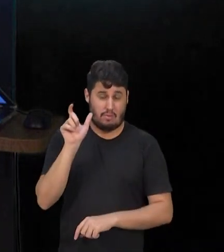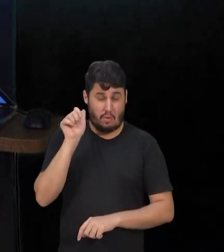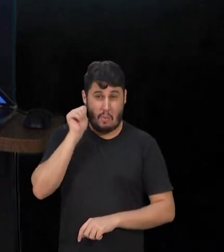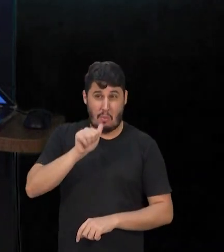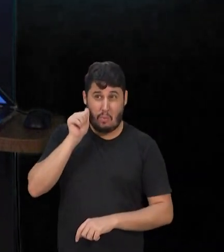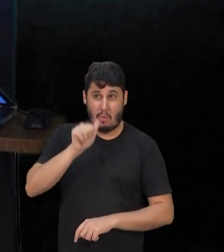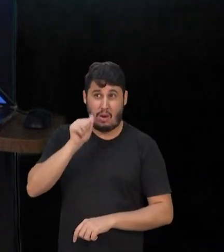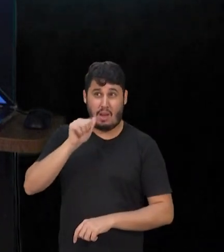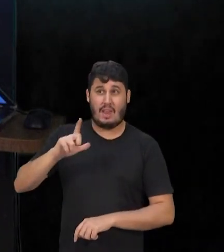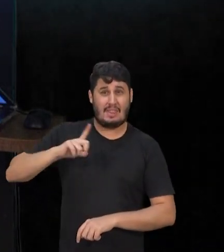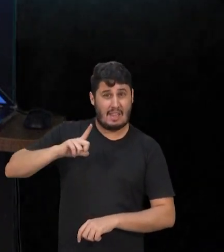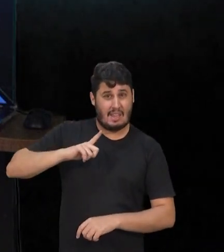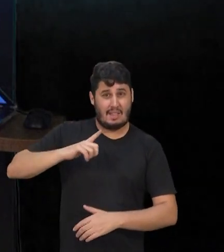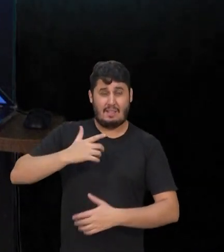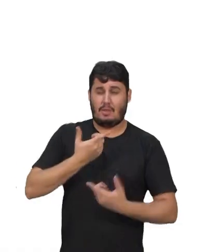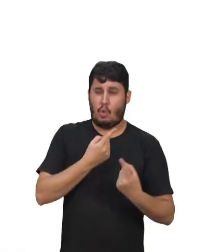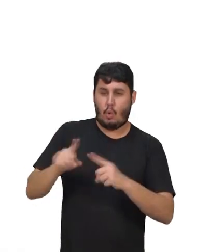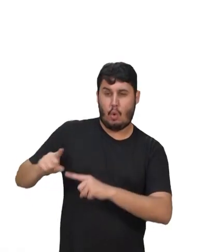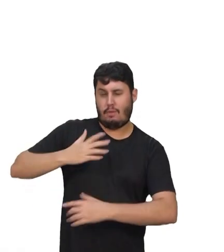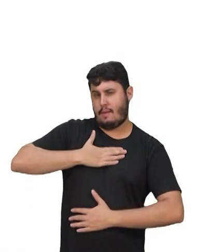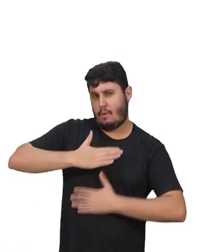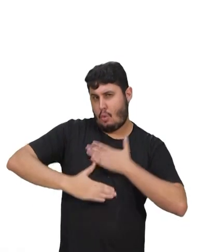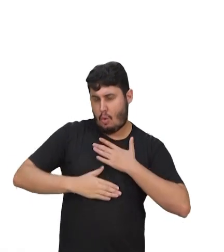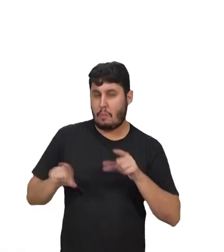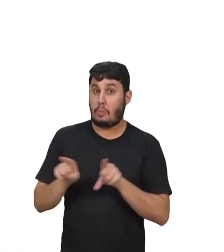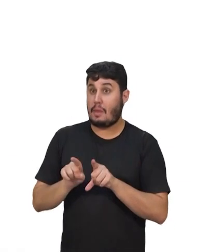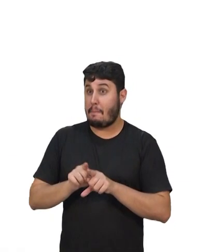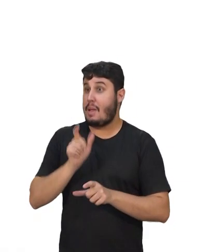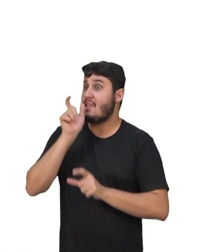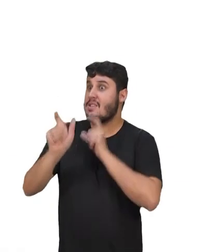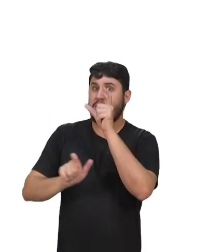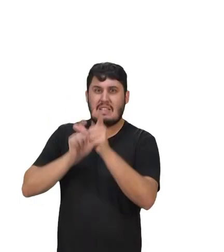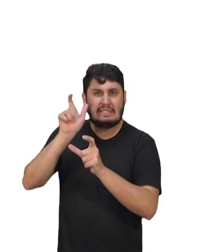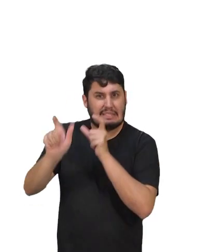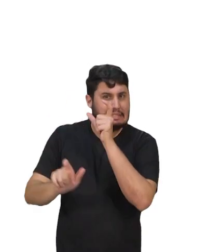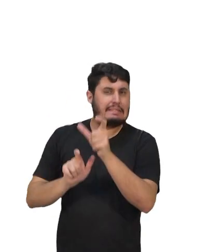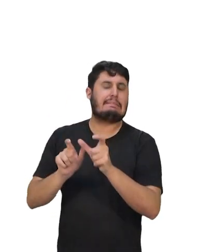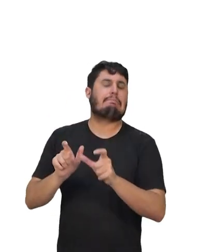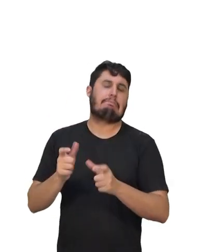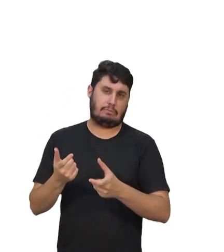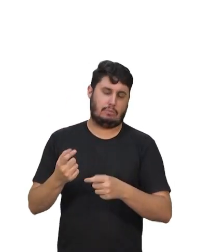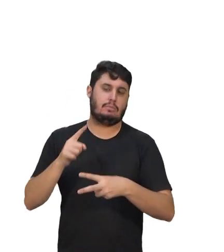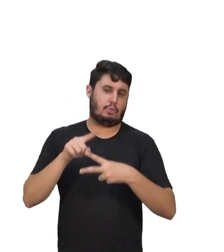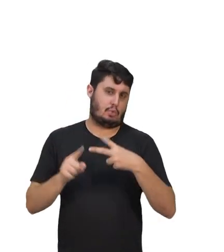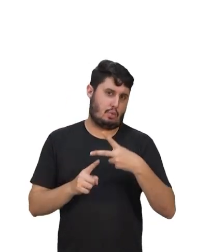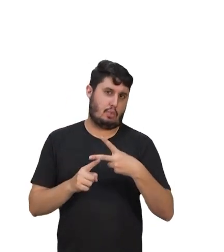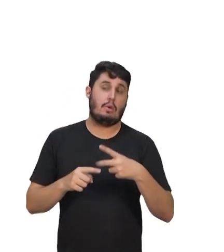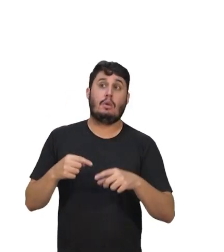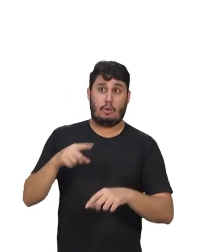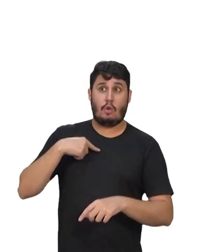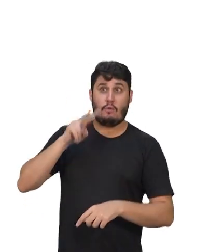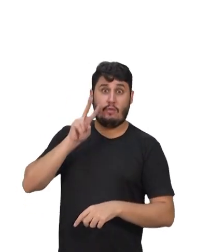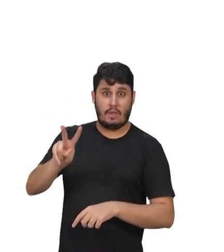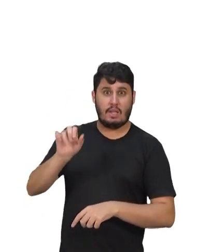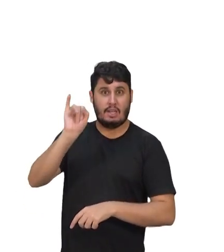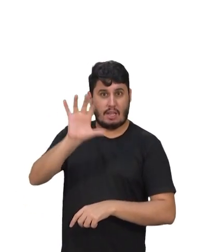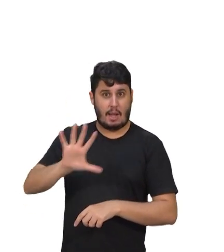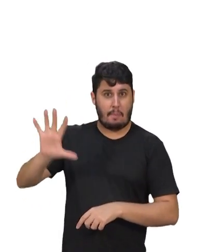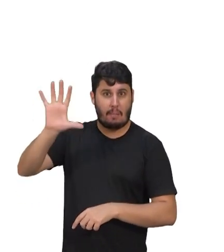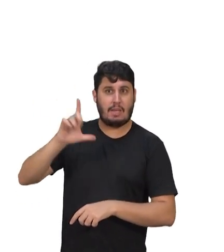Nós vemos lá na mão, né, na imagem, que existe, vou voltar aqui, existem tanto palavras que